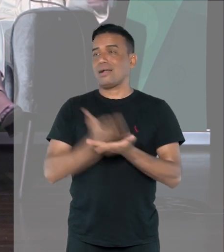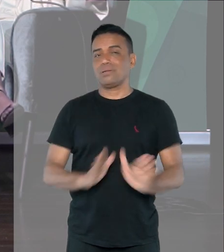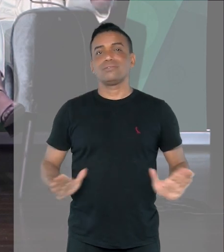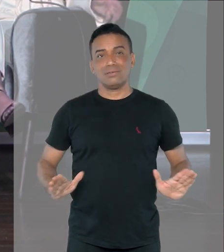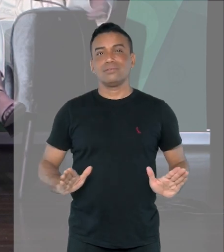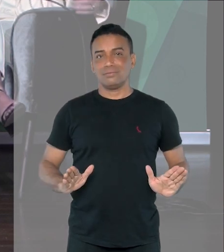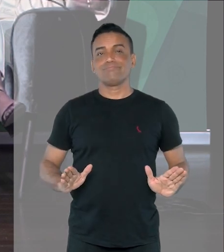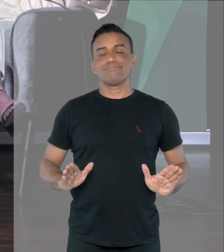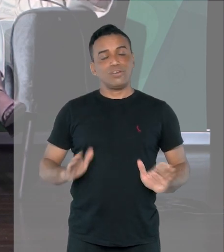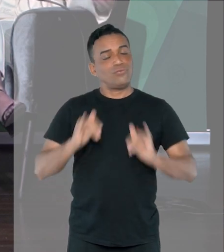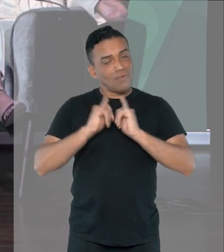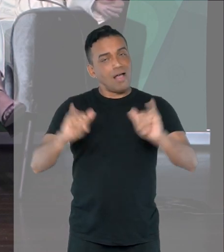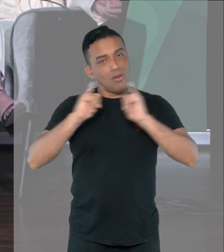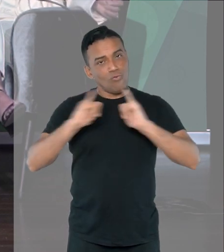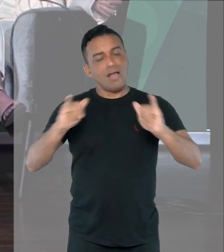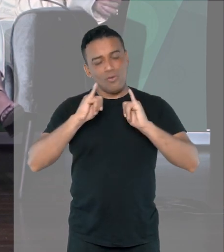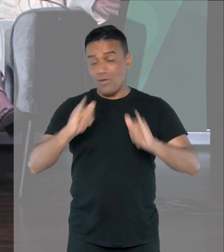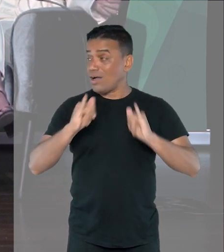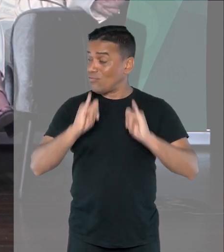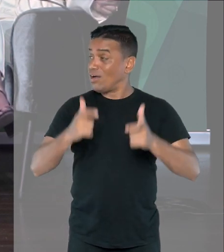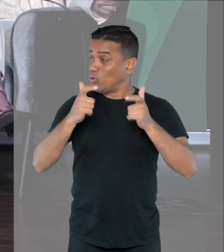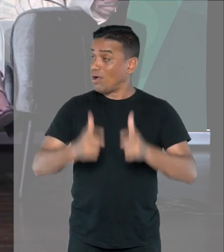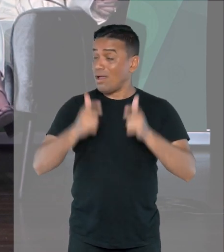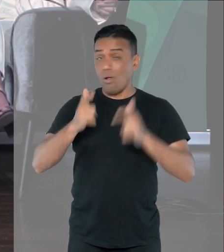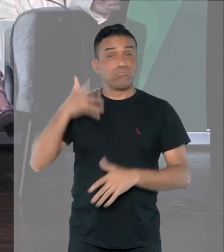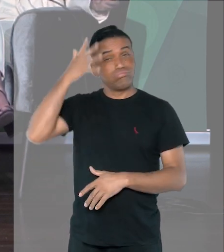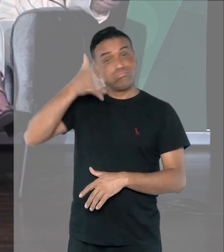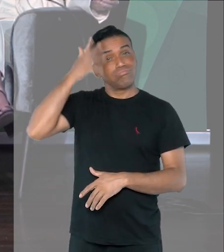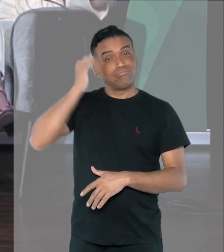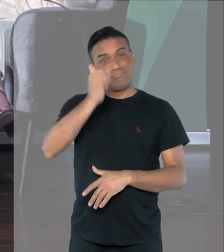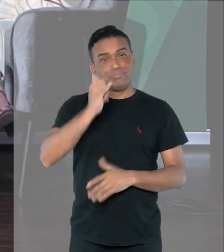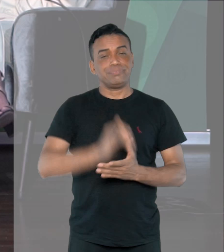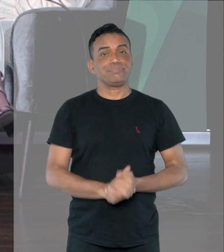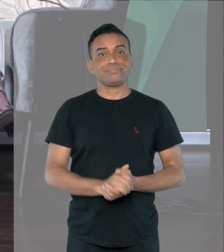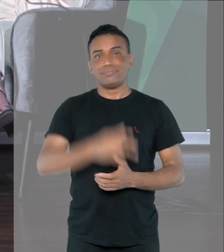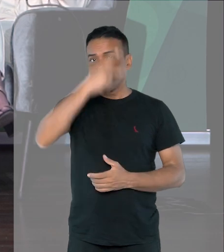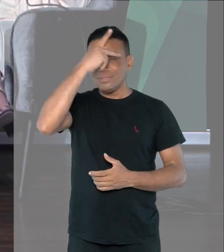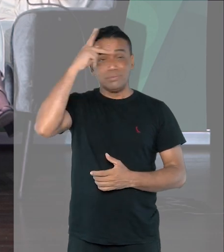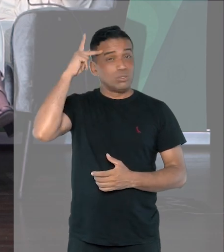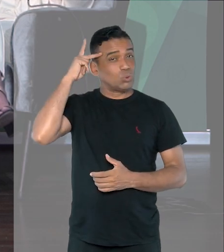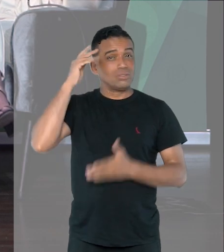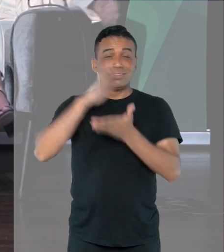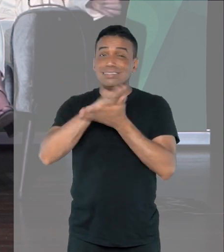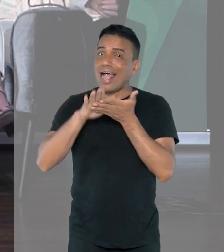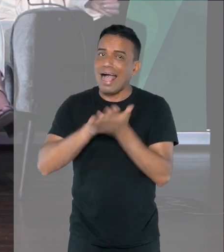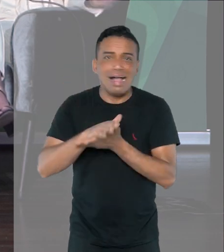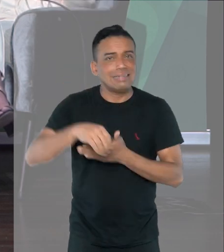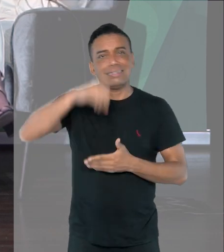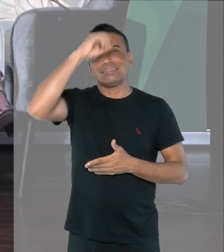de sublinhar, eu venho falando disso em vários encontros. Ninguém sabe mais nada de história do